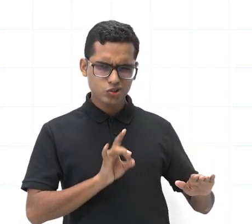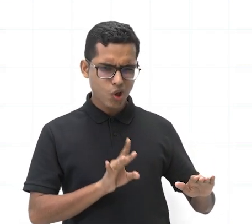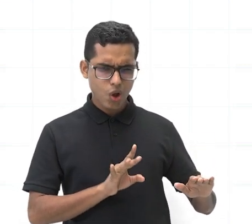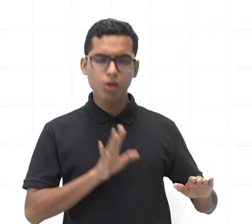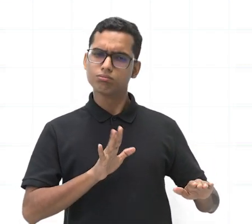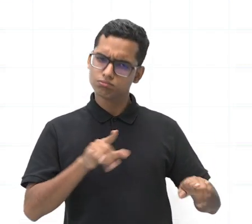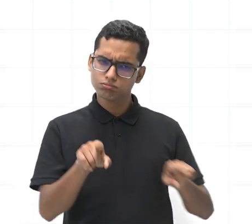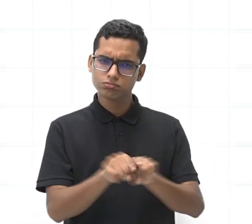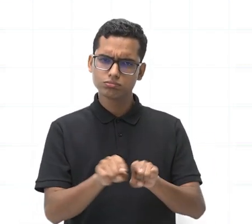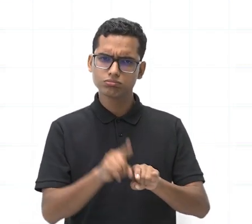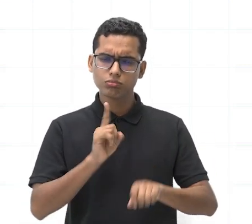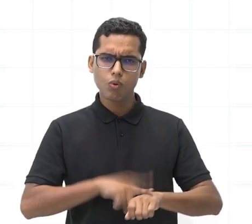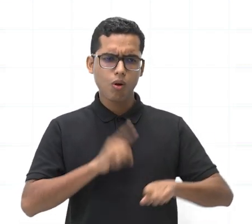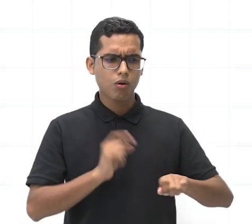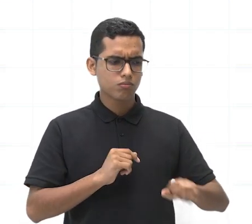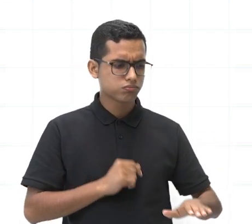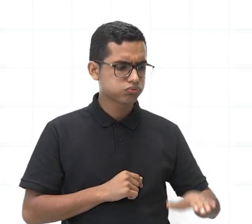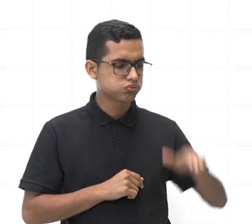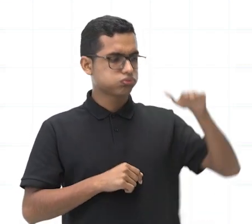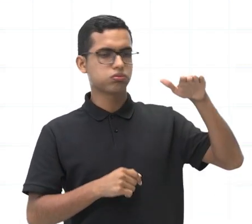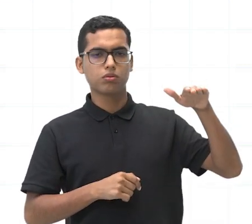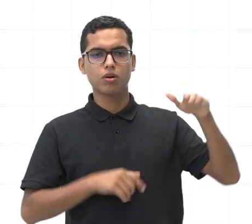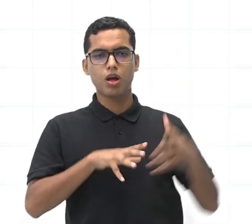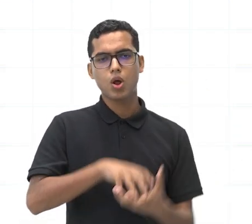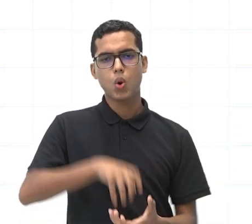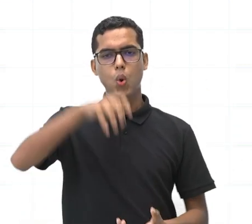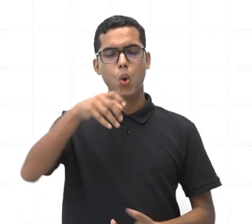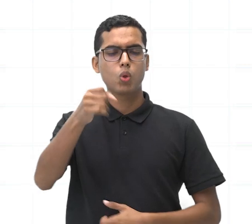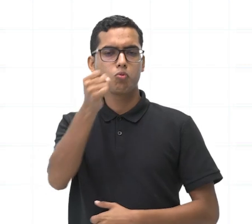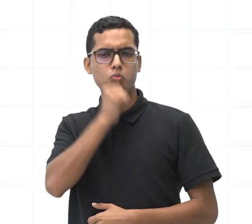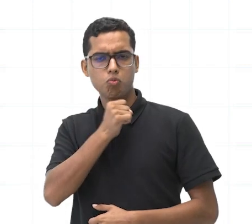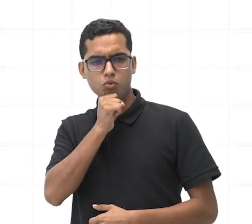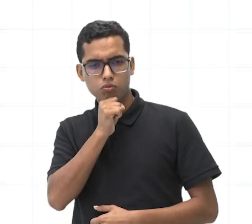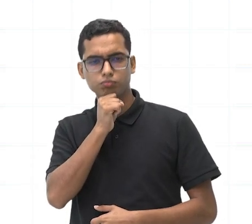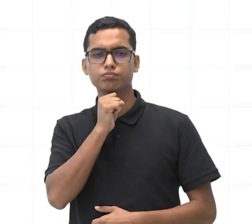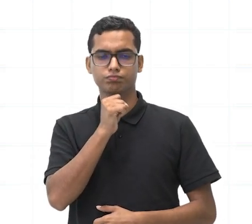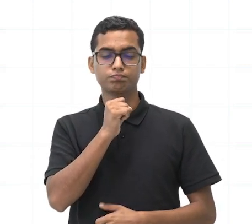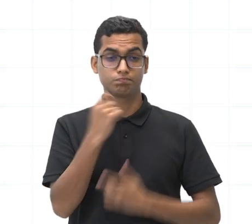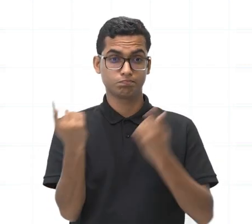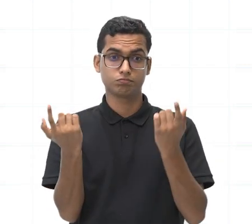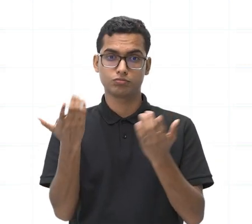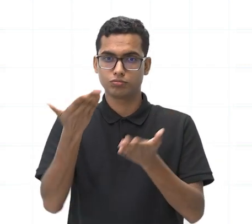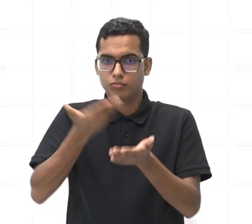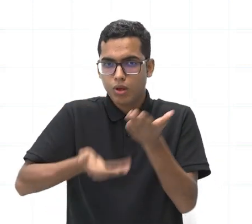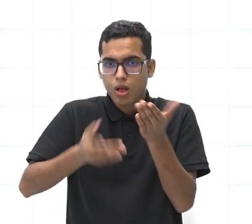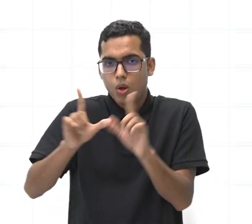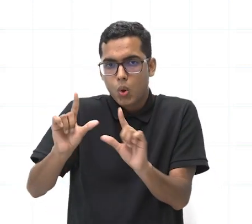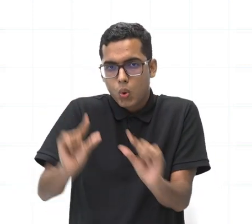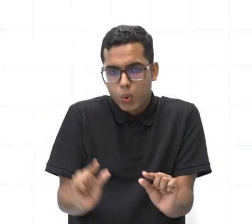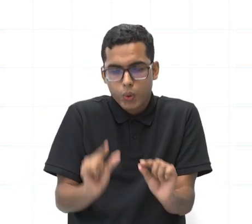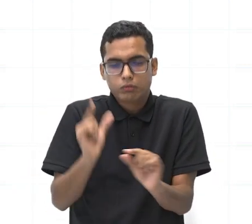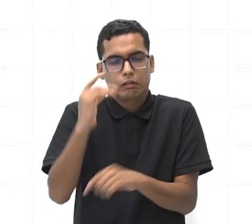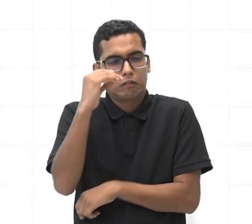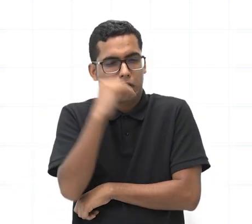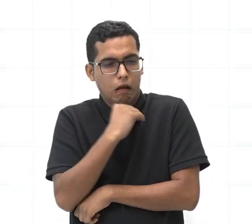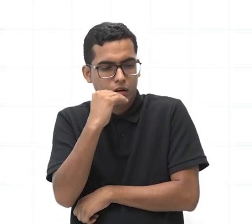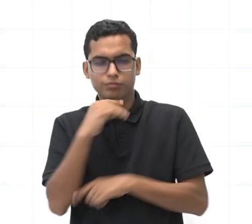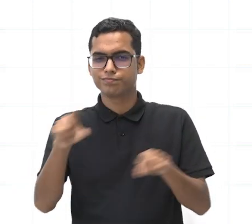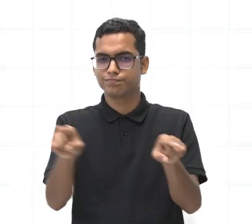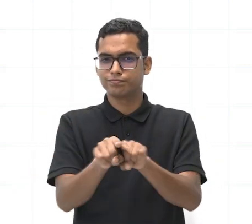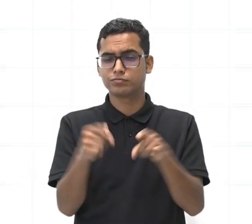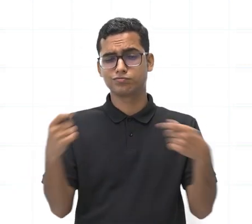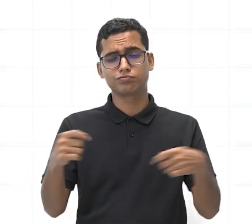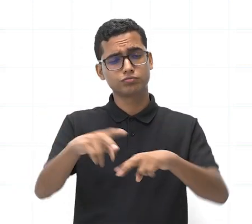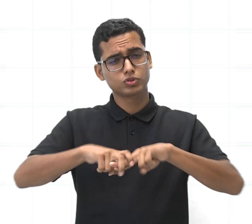ficamos mais idosos, como falei para vocês, nós perdemos algumas dessas capacidades, ou elas ficam mais enfraquecidas.